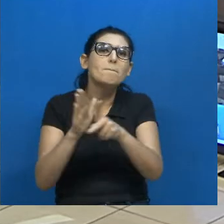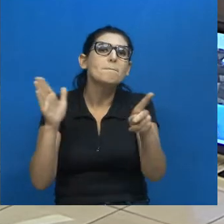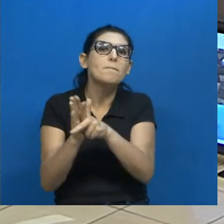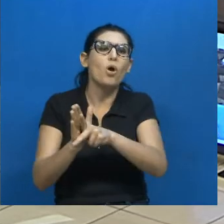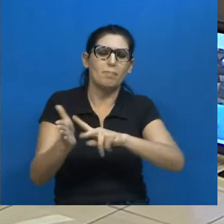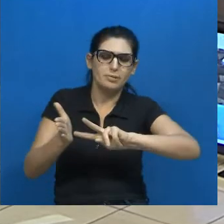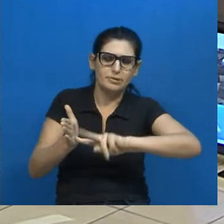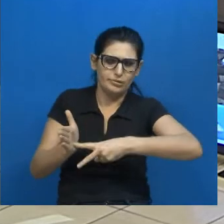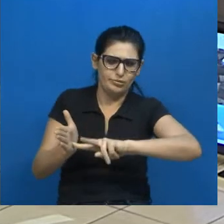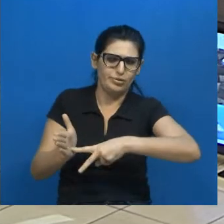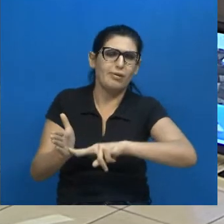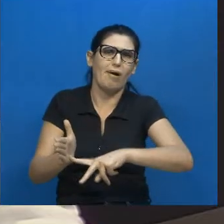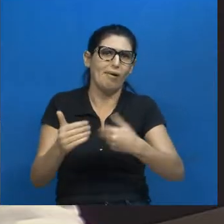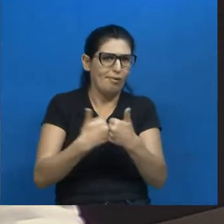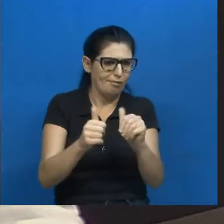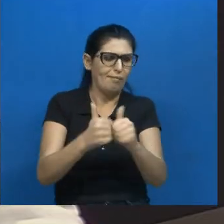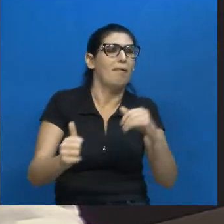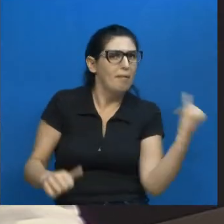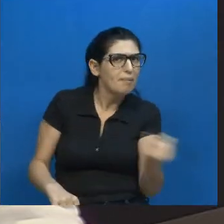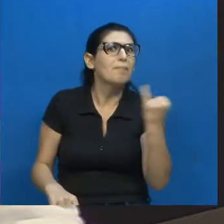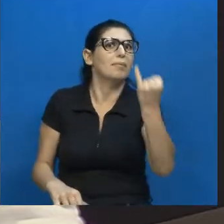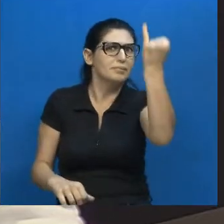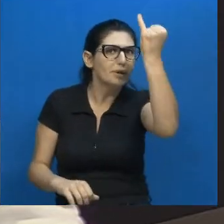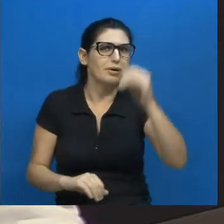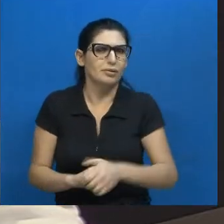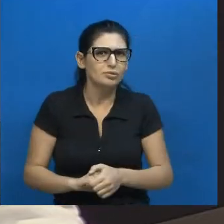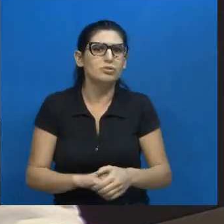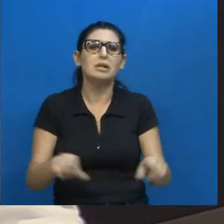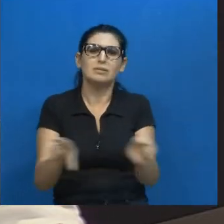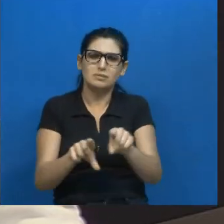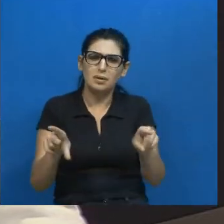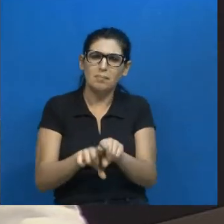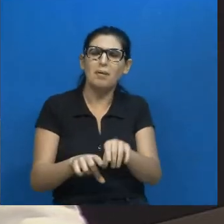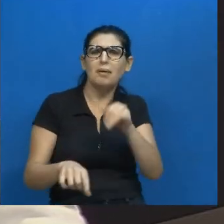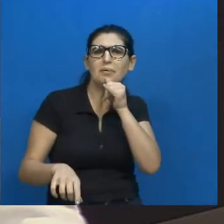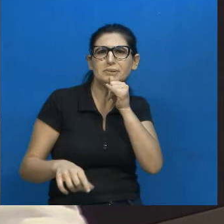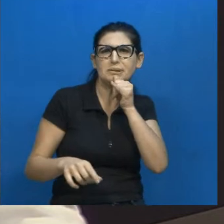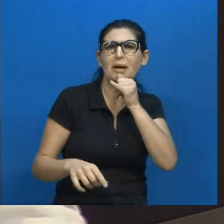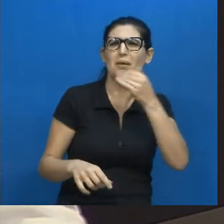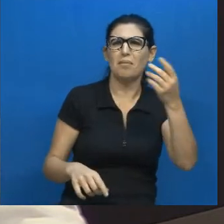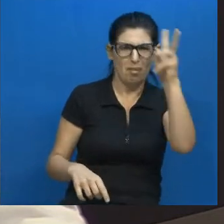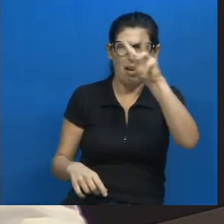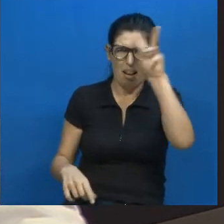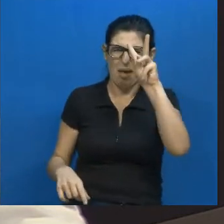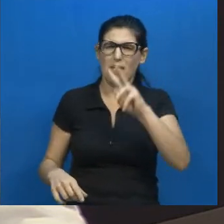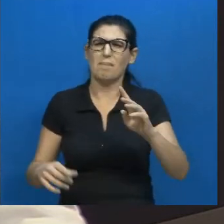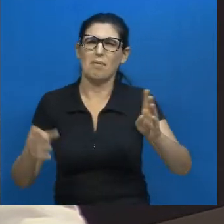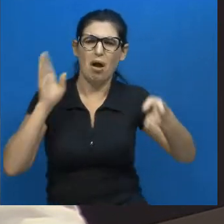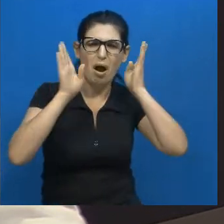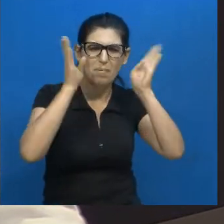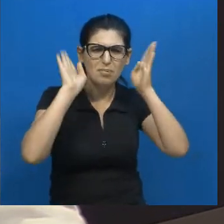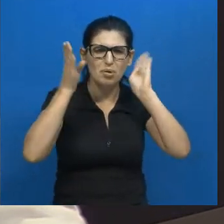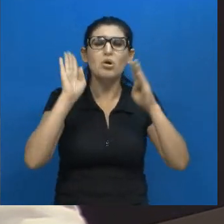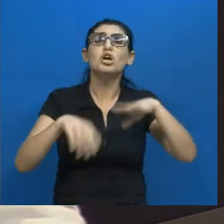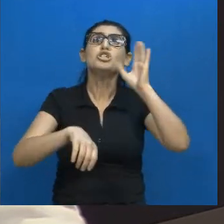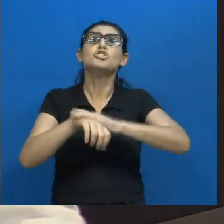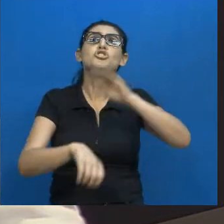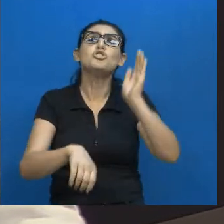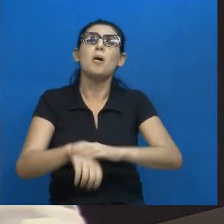assim como foi a rota dos caminhoneiros, que se chamou todo o sindicato autônomo, chamou o sindicato